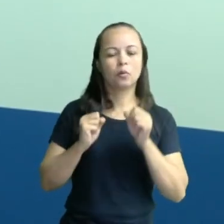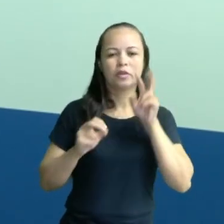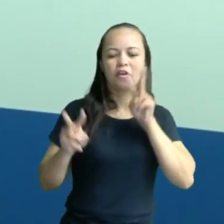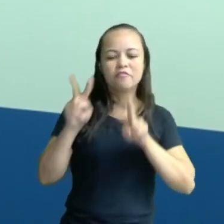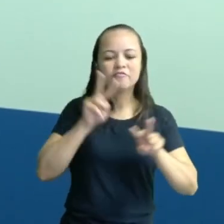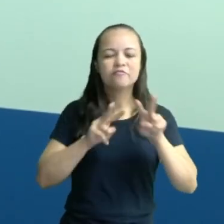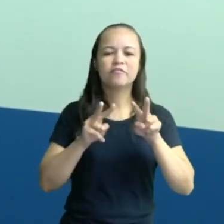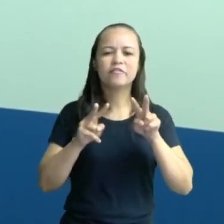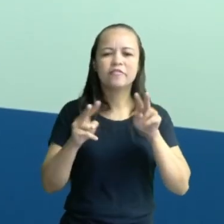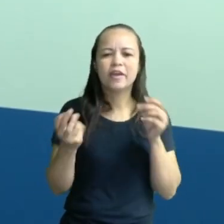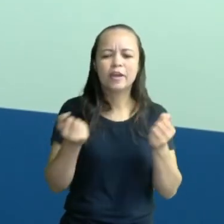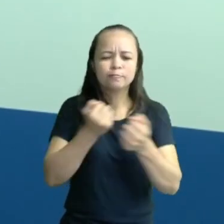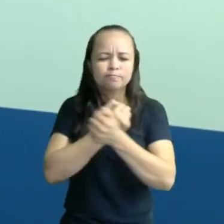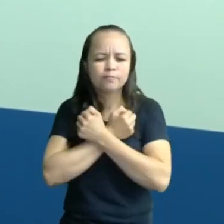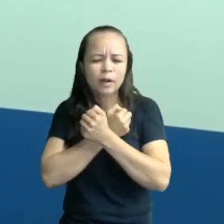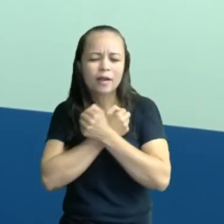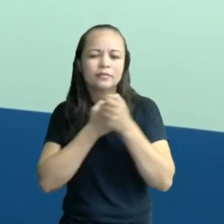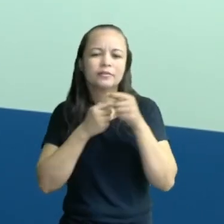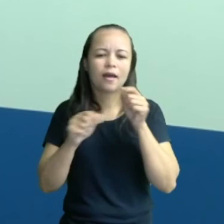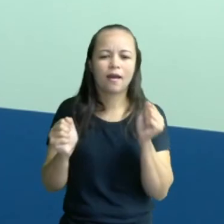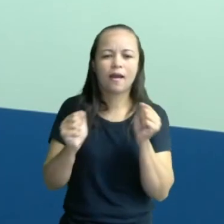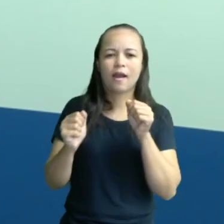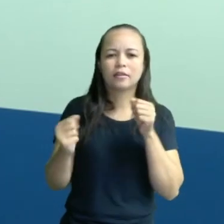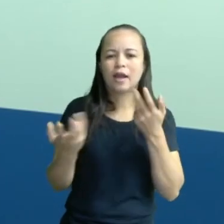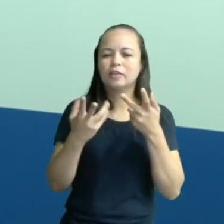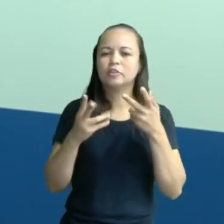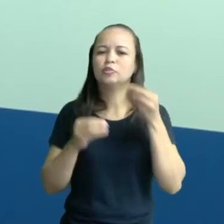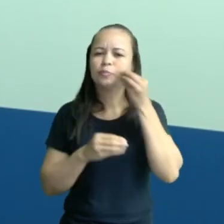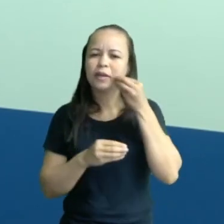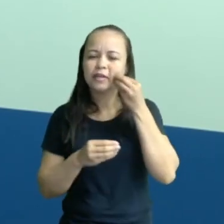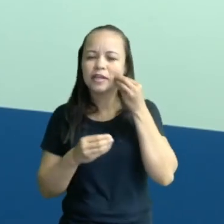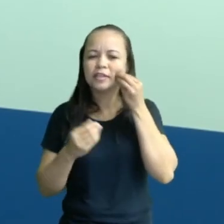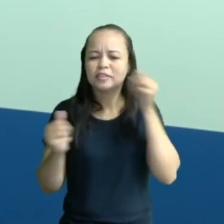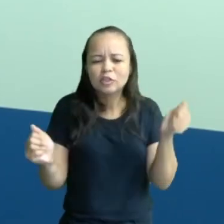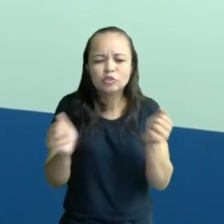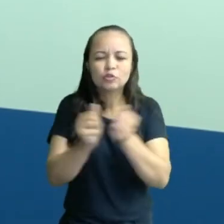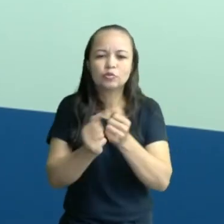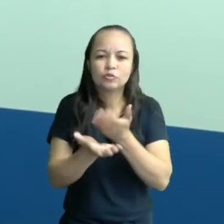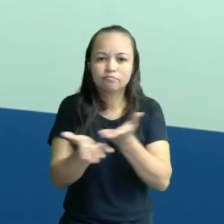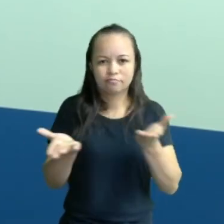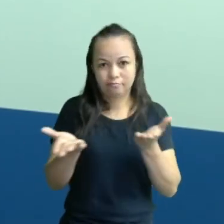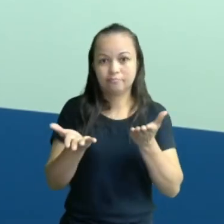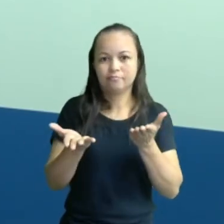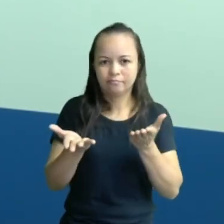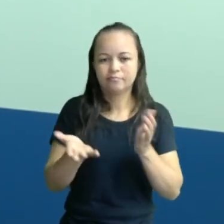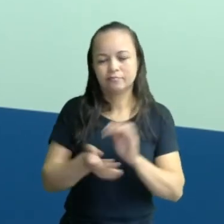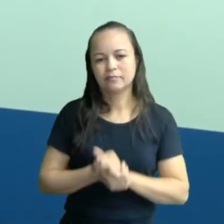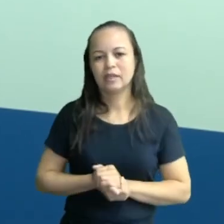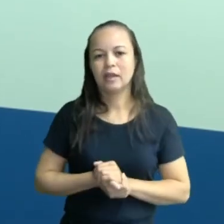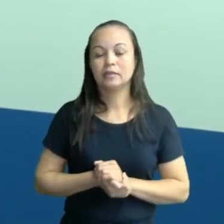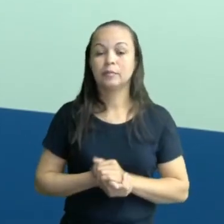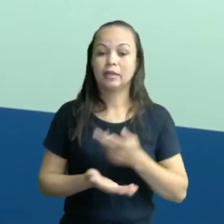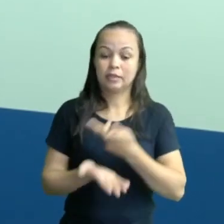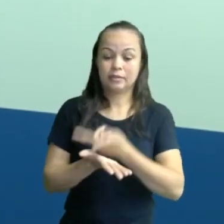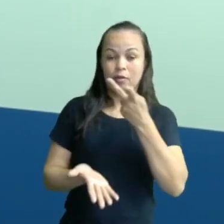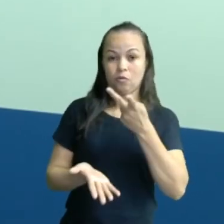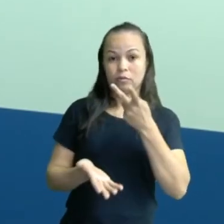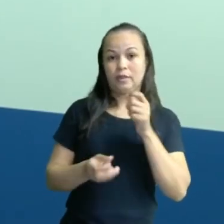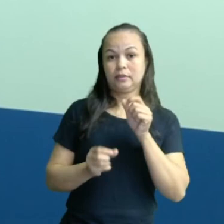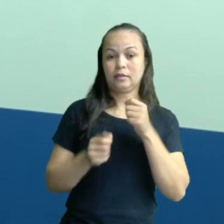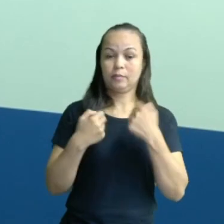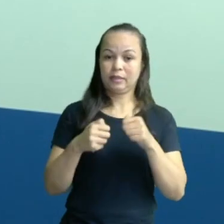vocês, poder trocar experiências com vocês ao vivo. Para que isso aconteça, a gente está se preparando, a gente